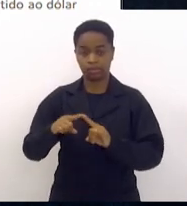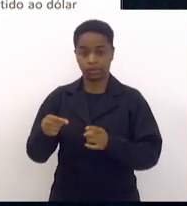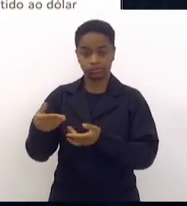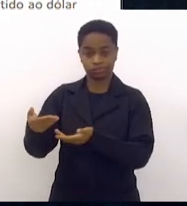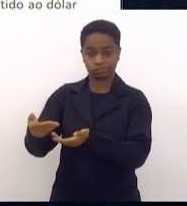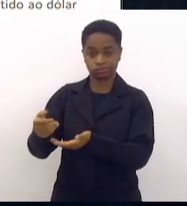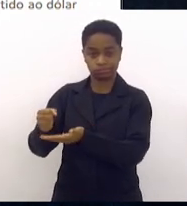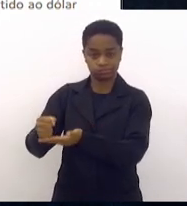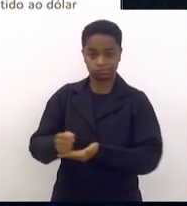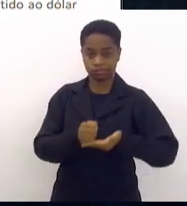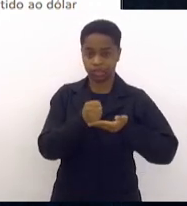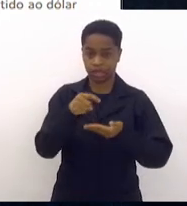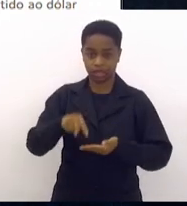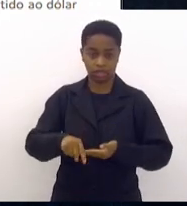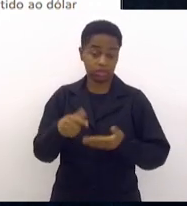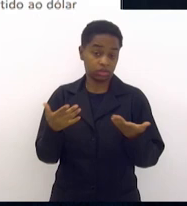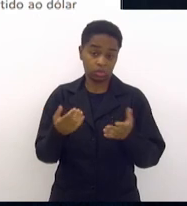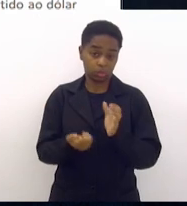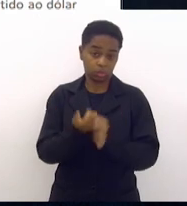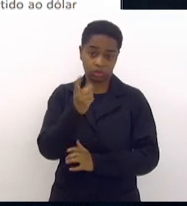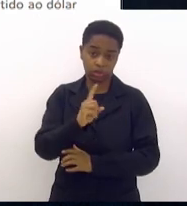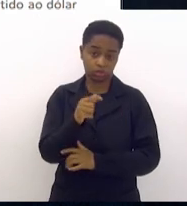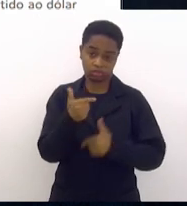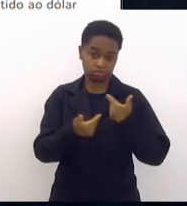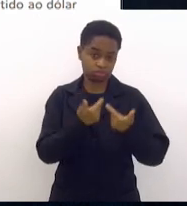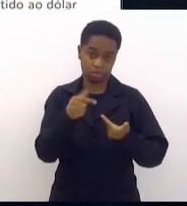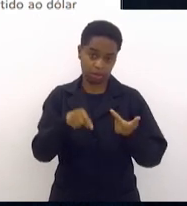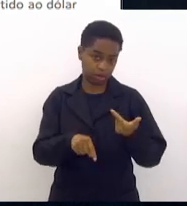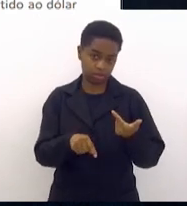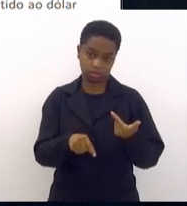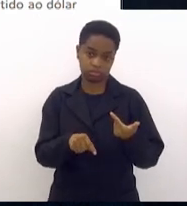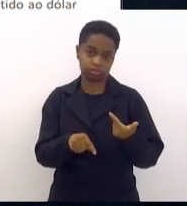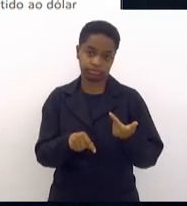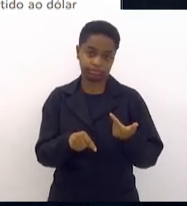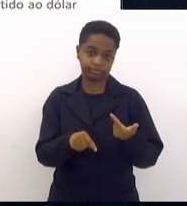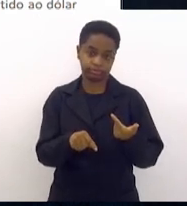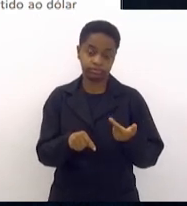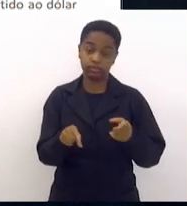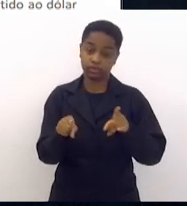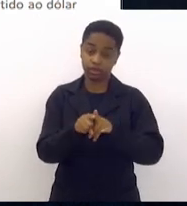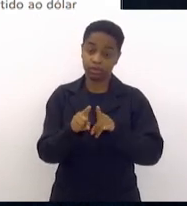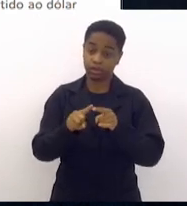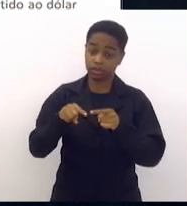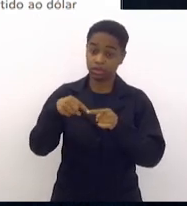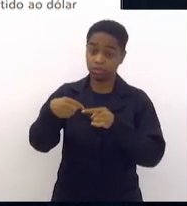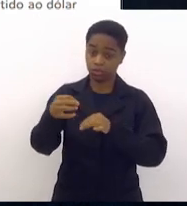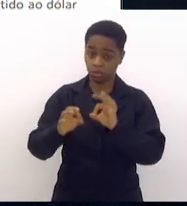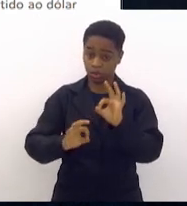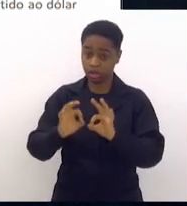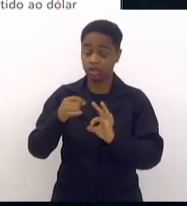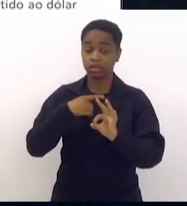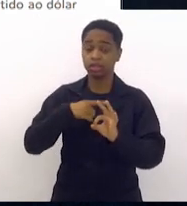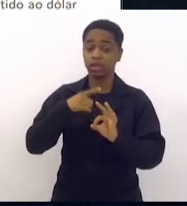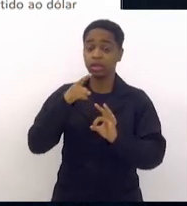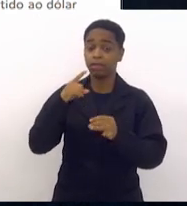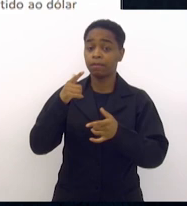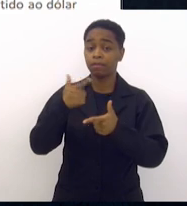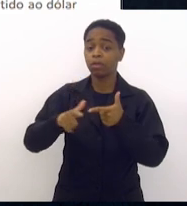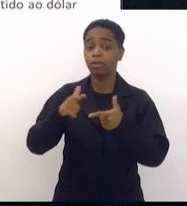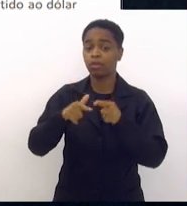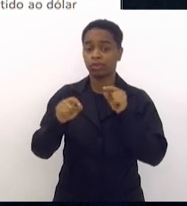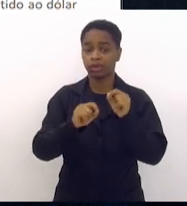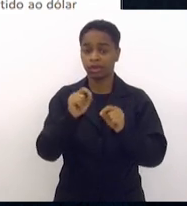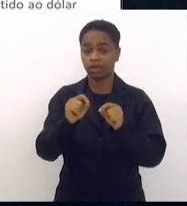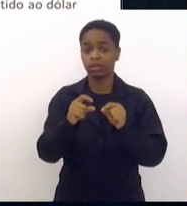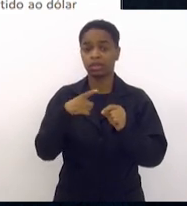ela não gerou praticamente nenhum emprego aqui e também quando ela é instalada ela gera esse problema aí pros Petroleiros gera